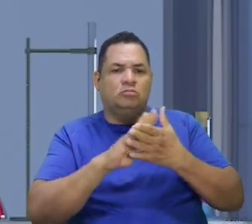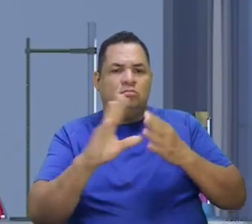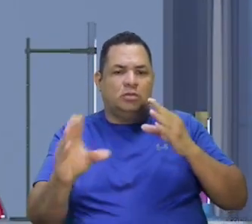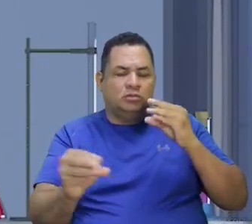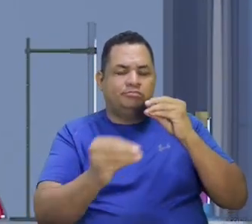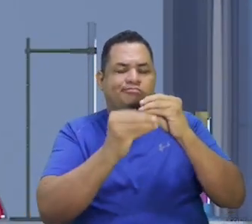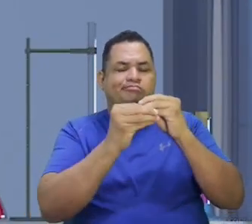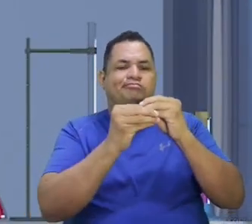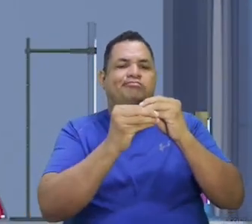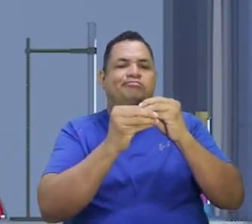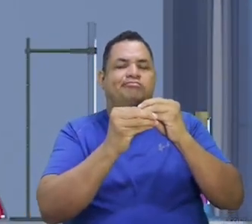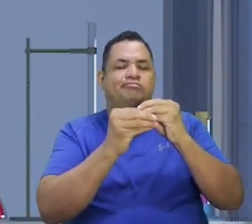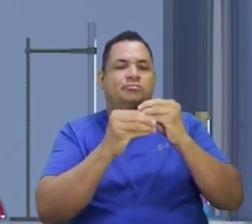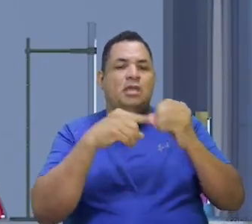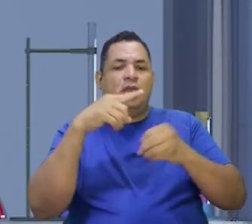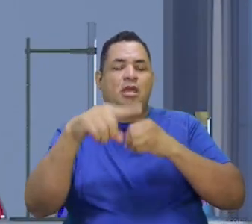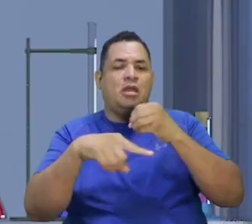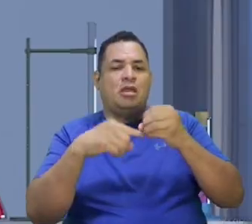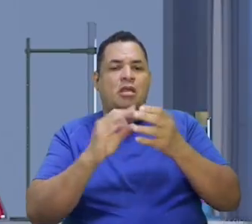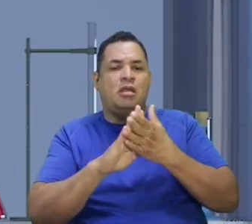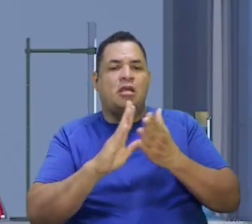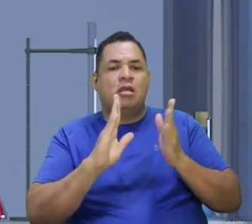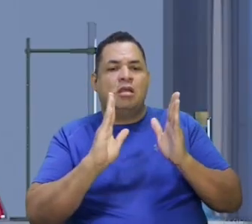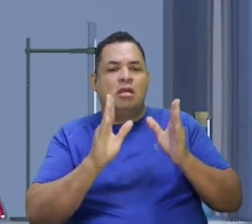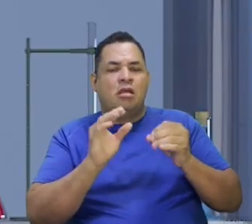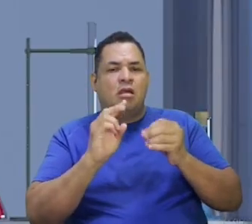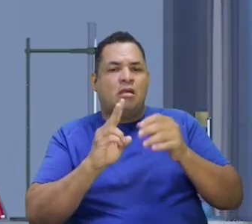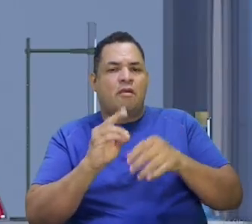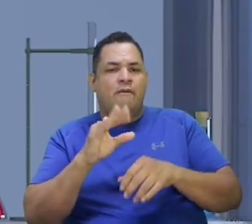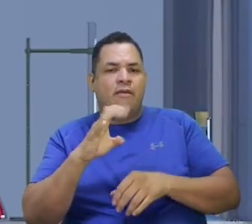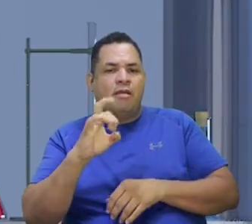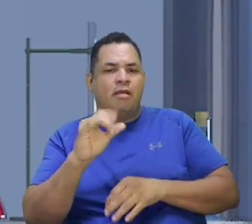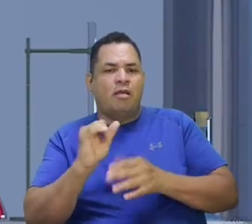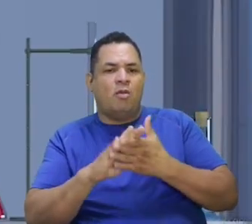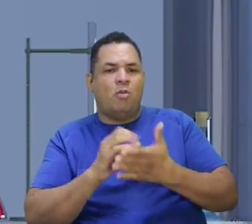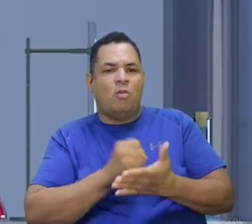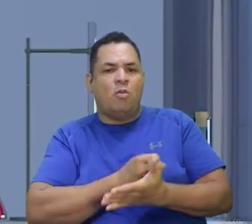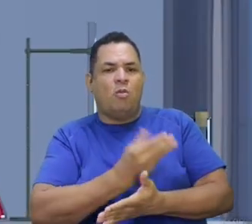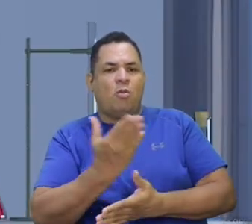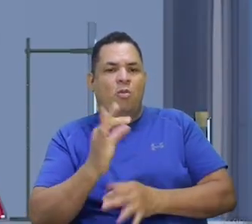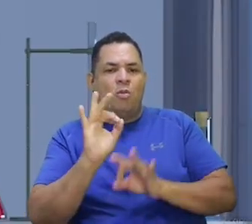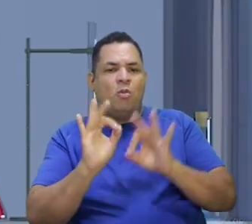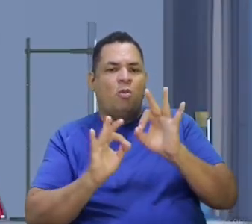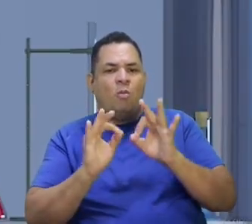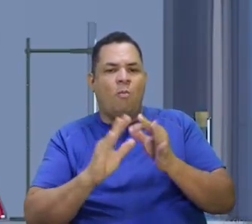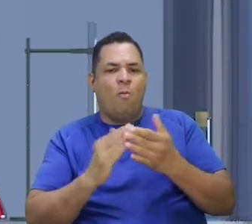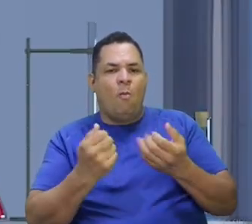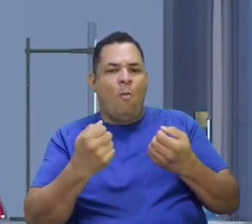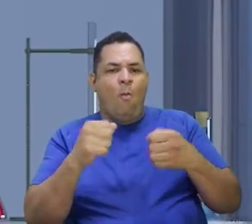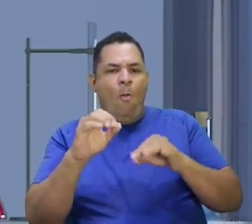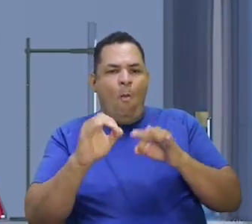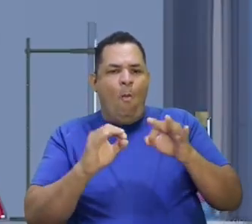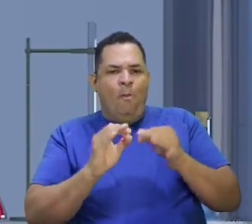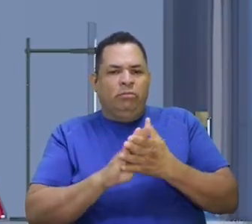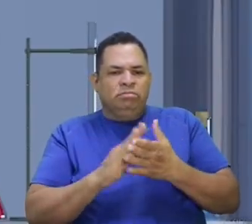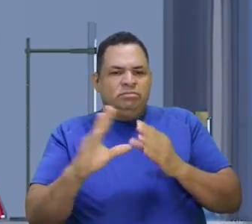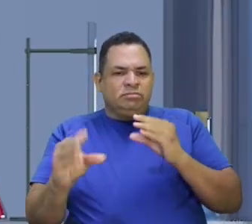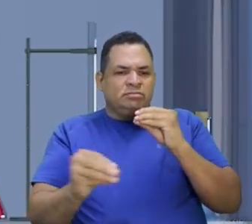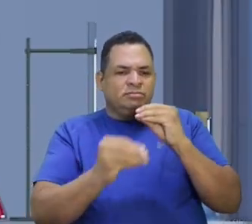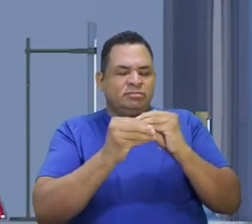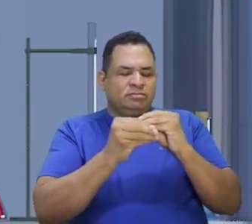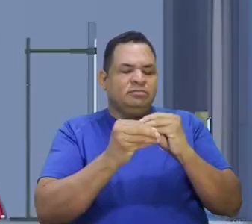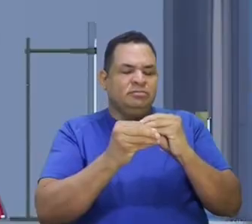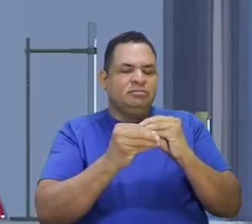ganhar elétrons, esses são átomos que já têm na sua valência uma quantidade de elétrons suficientes para que ele ganhe